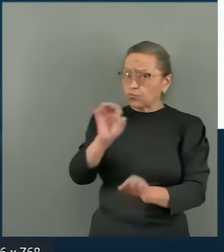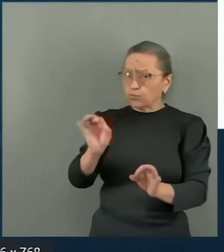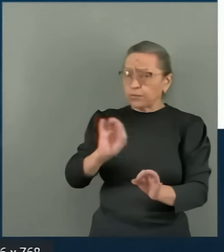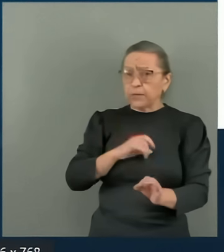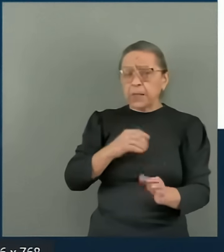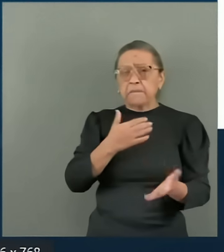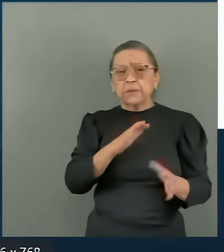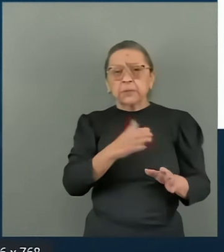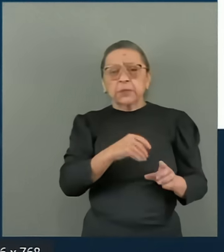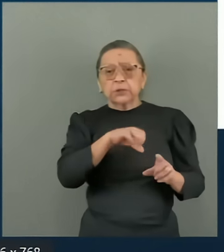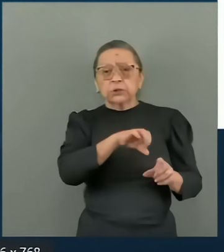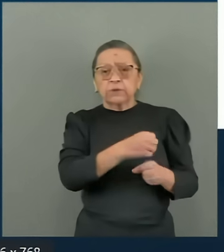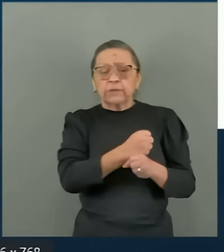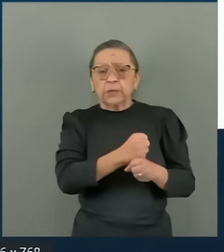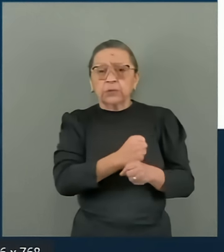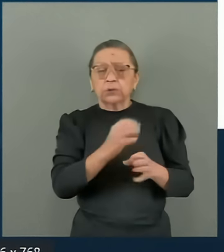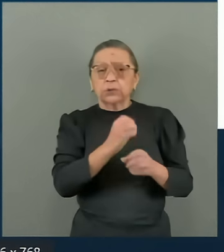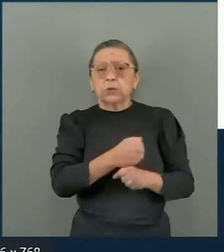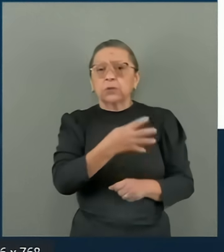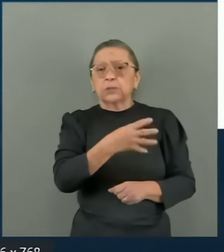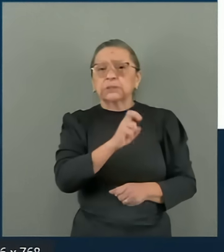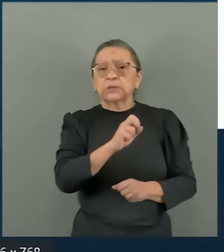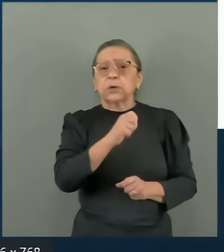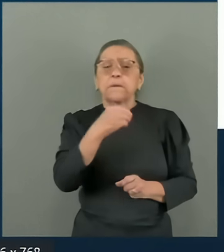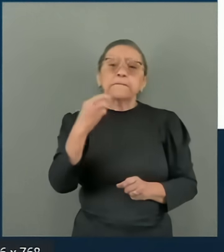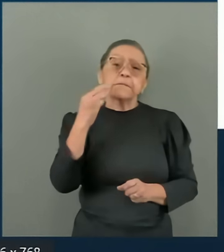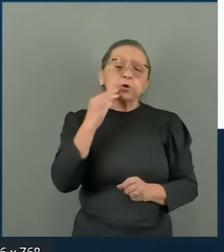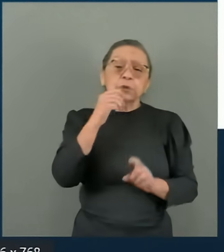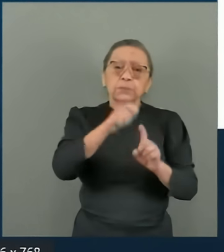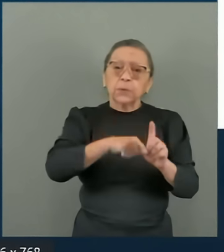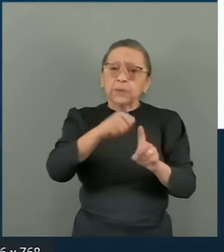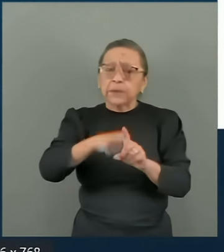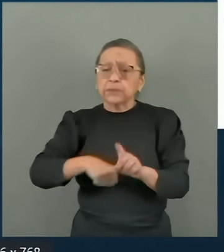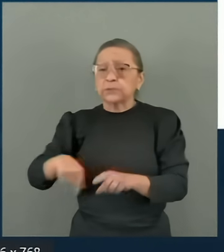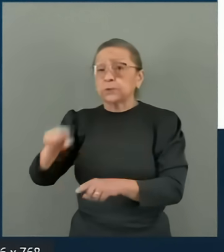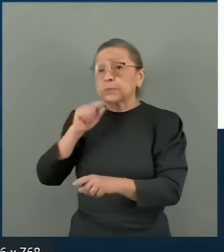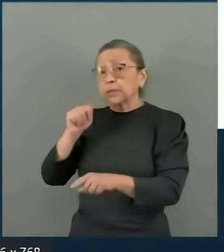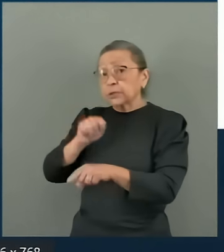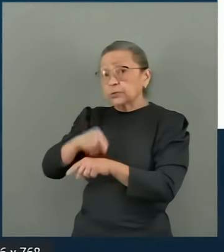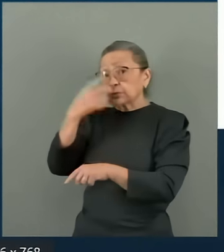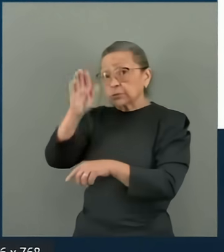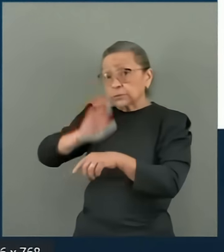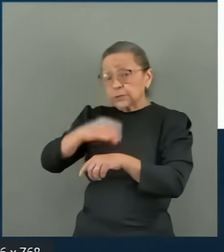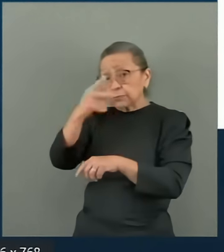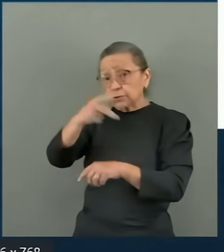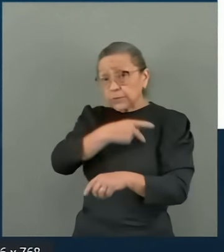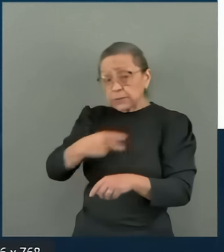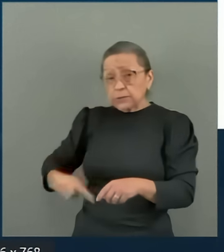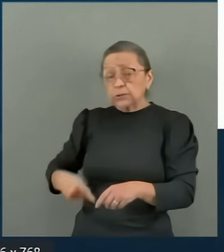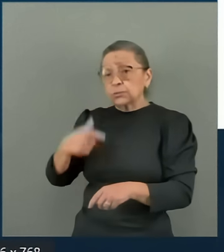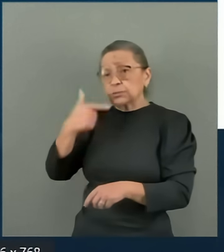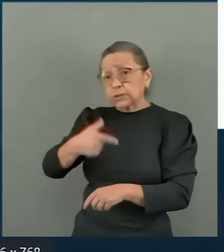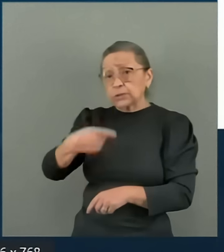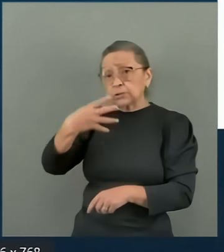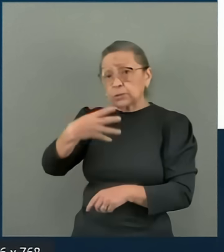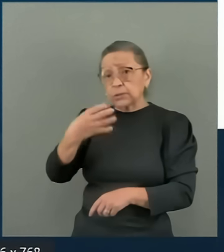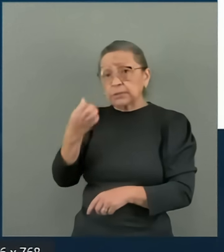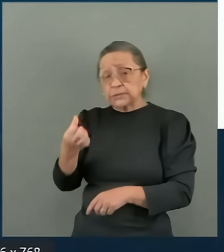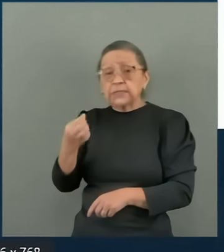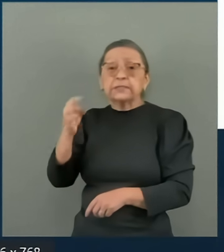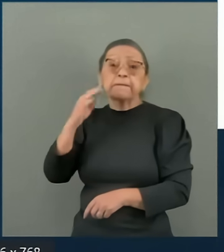nesses 9 anos e pouco são 45 milhões por mês. No período que o senhor estava lá, 246 milhões com picos de 400